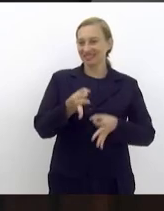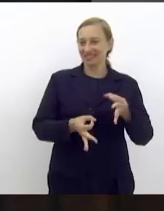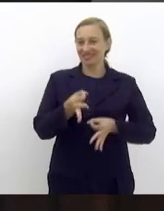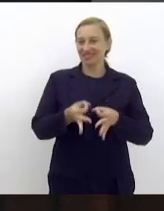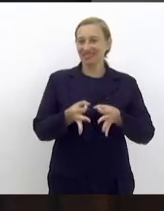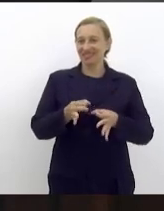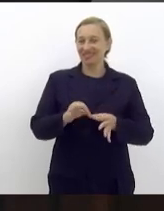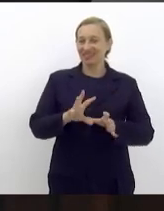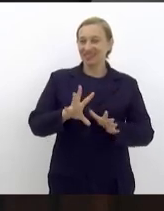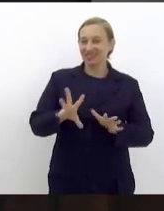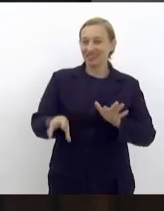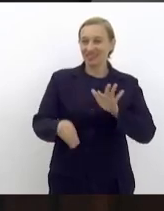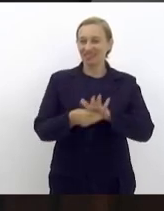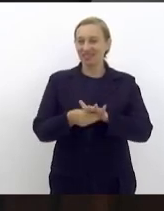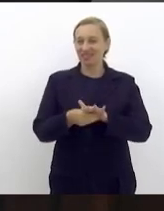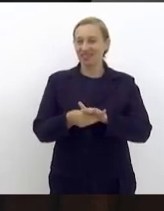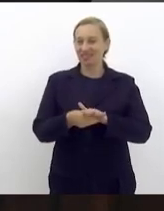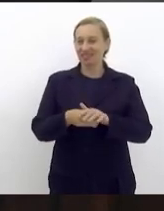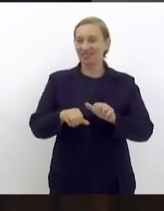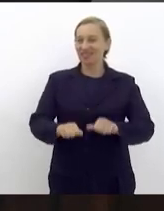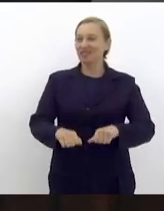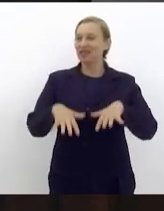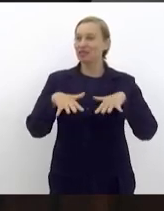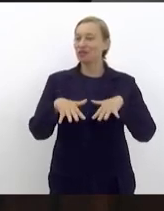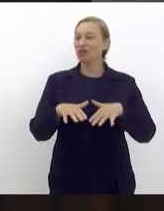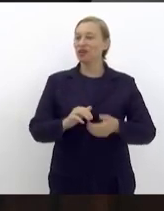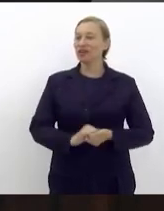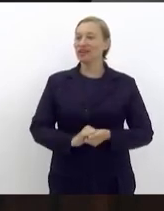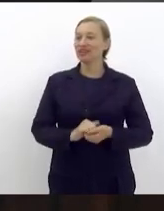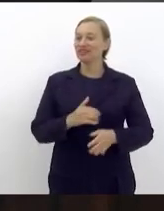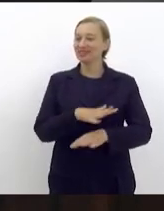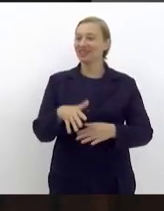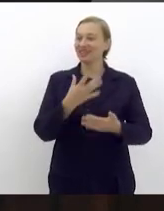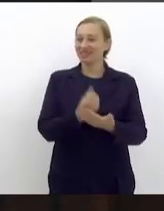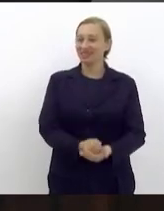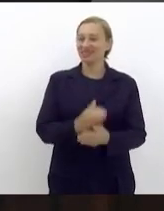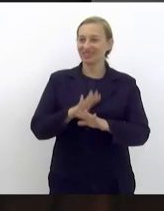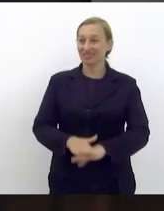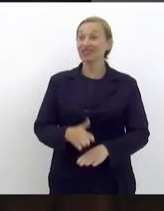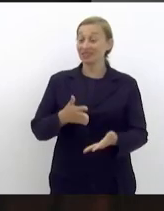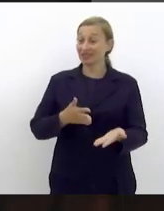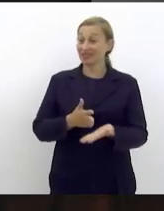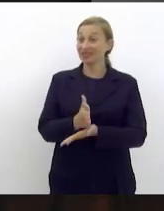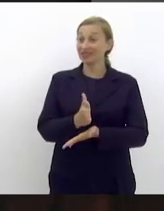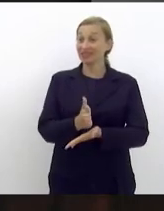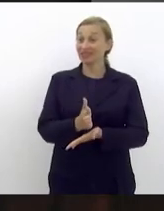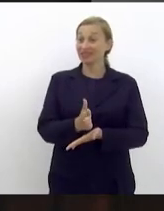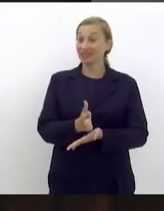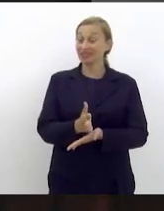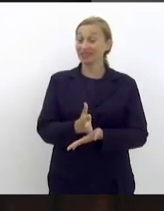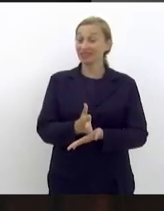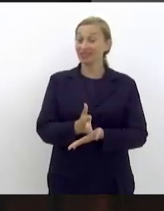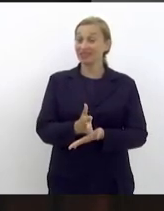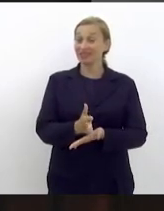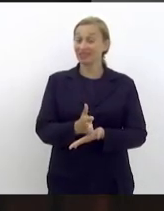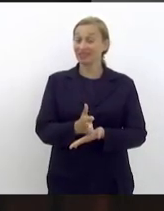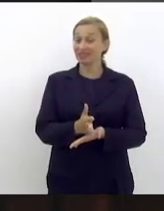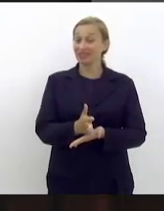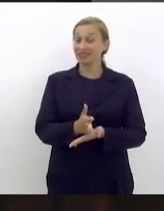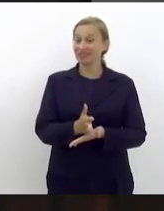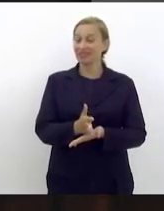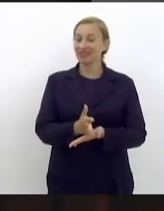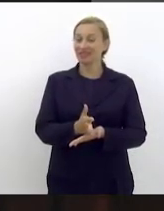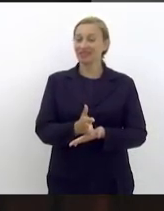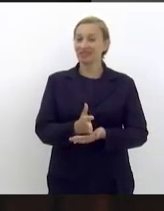As emendas de plenário. Favorável. Senhores que aprovam, permaneçam como estão. Aprovado. Em votação,